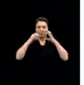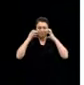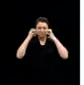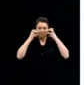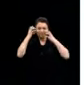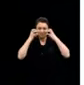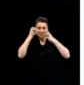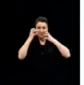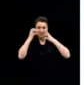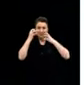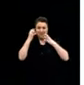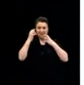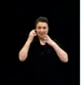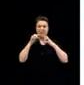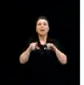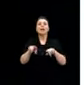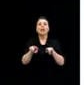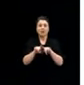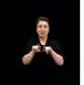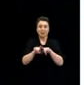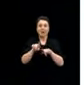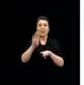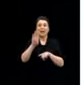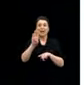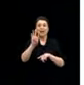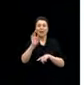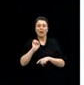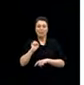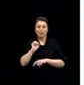pálpebras. Então, essa toxina, né, também é